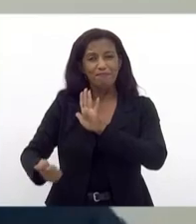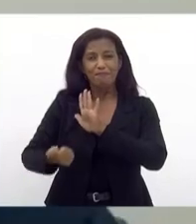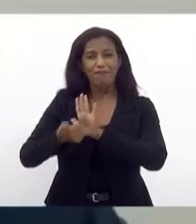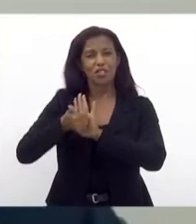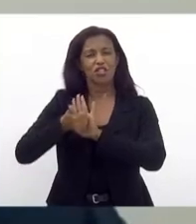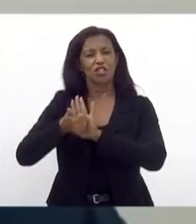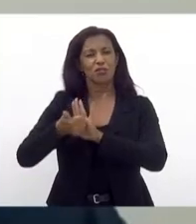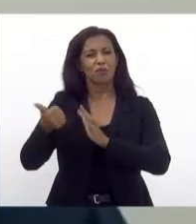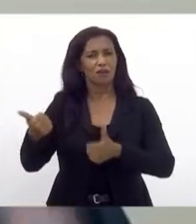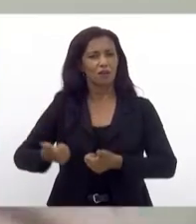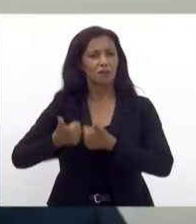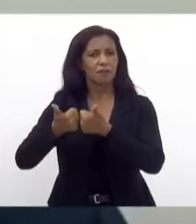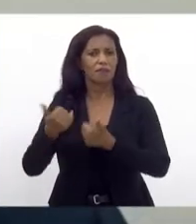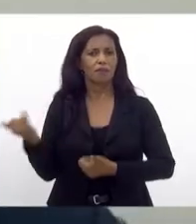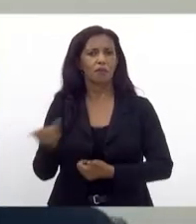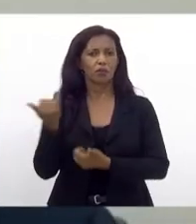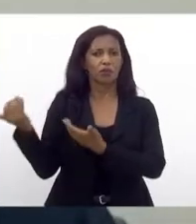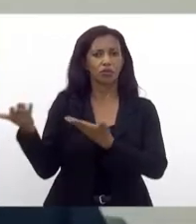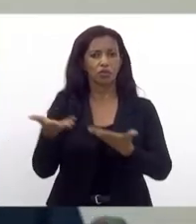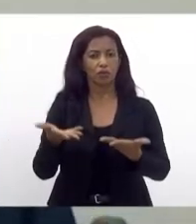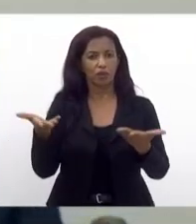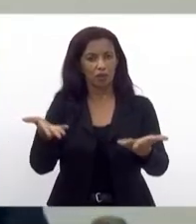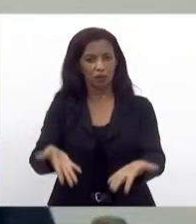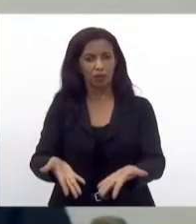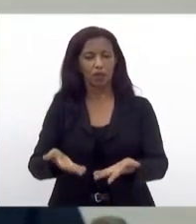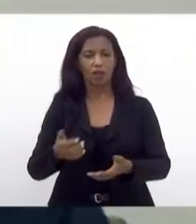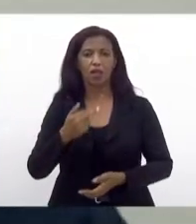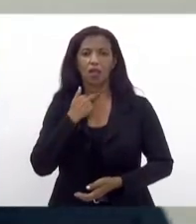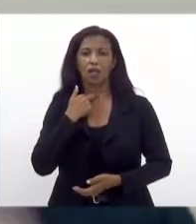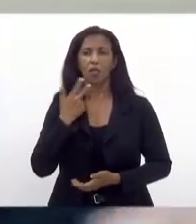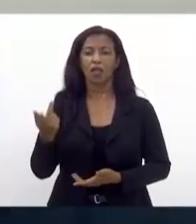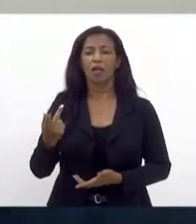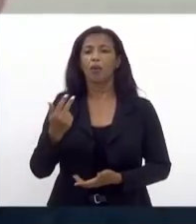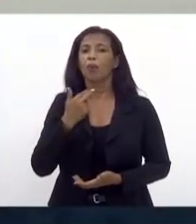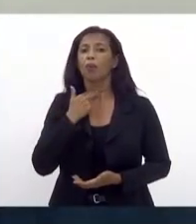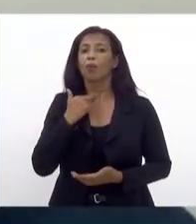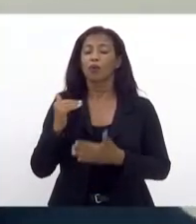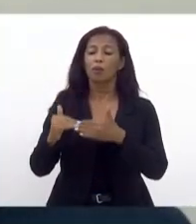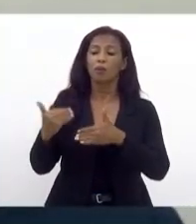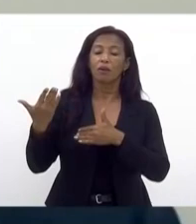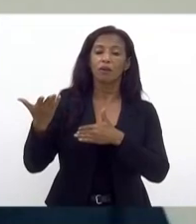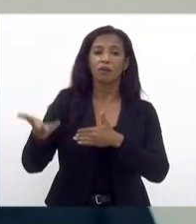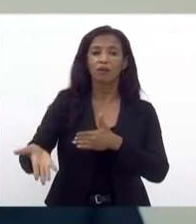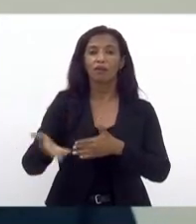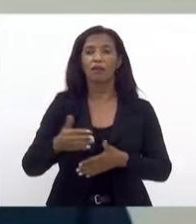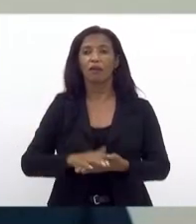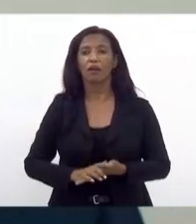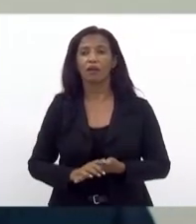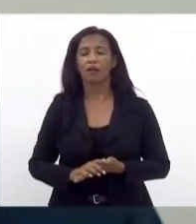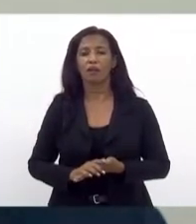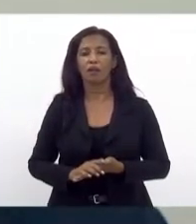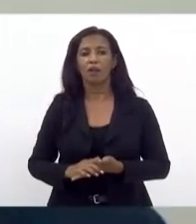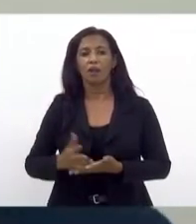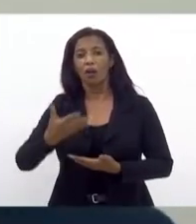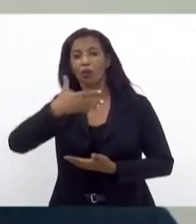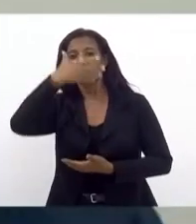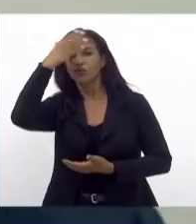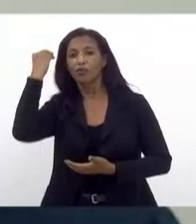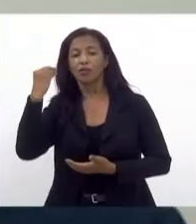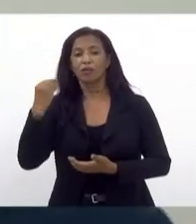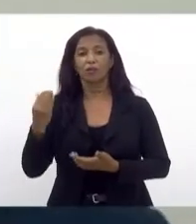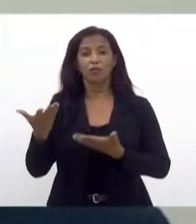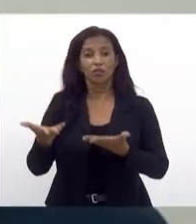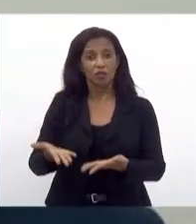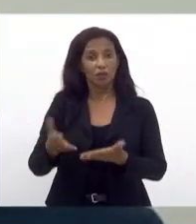A única coisa que eu trago aqui para a reflexão é que nós não devemos levar isso, né, à ruptura. Nós estamos aqui, sob a